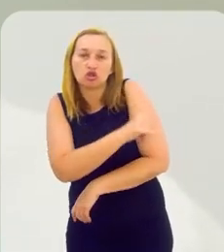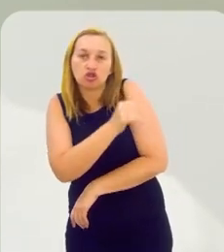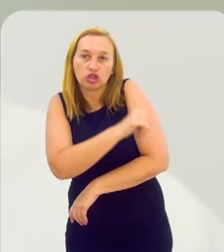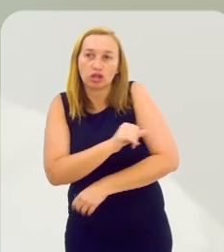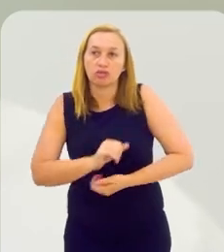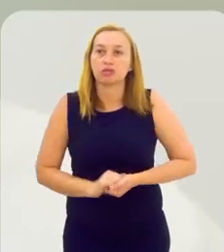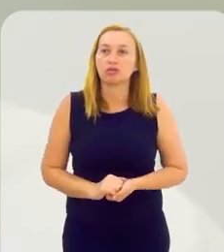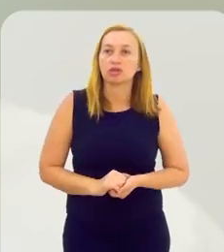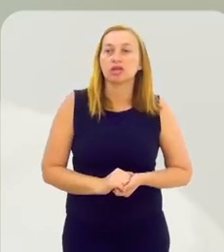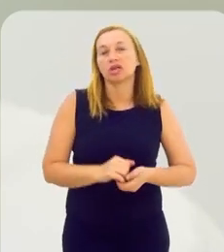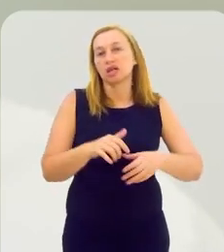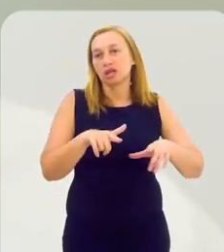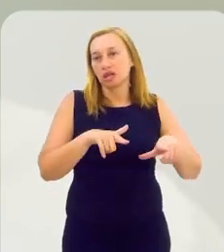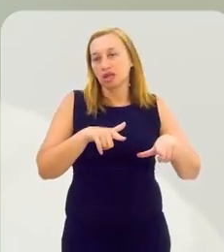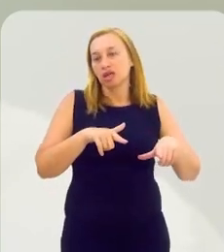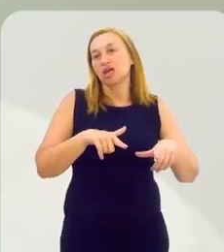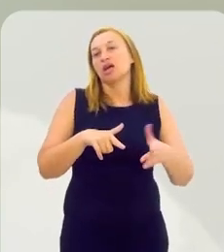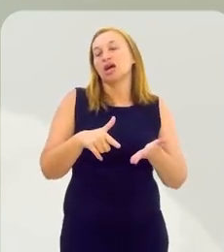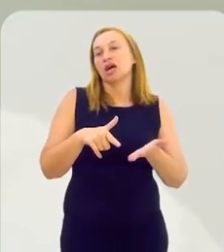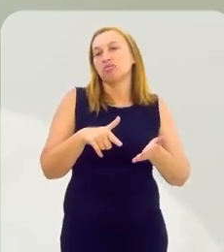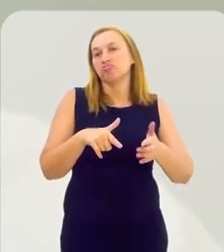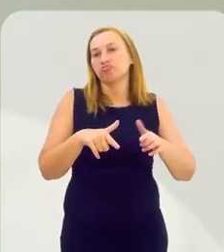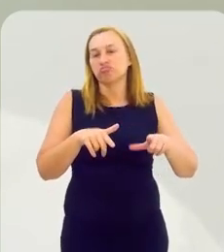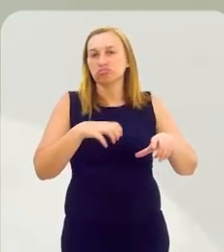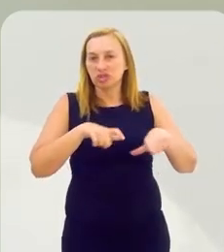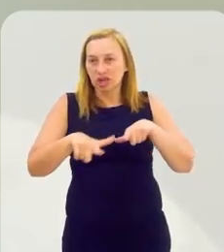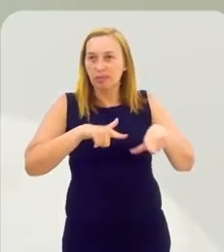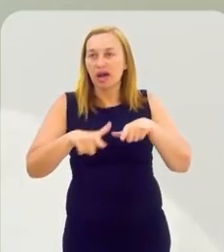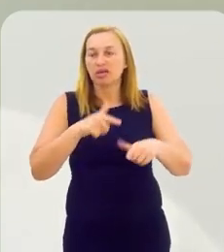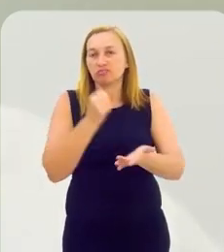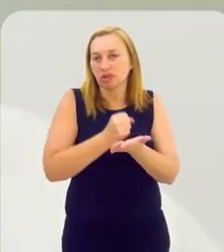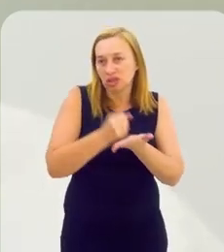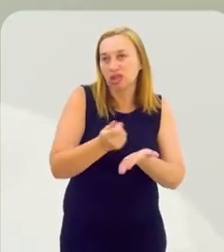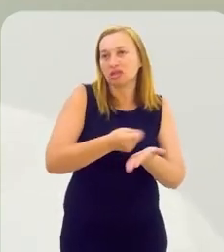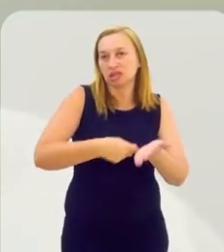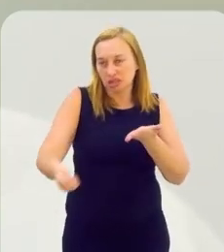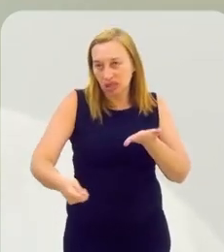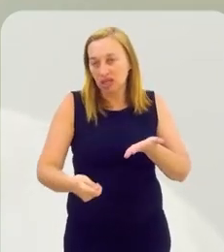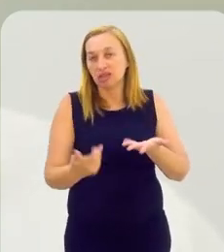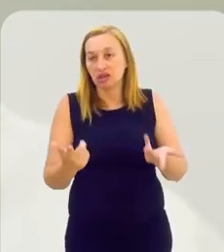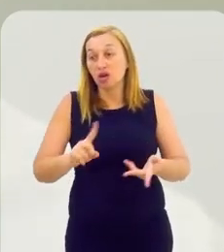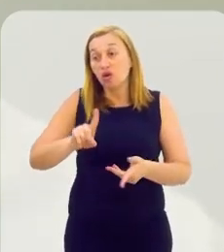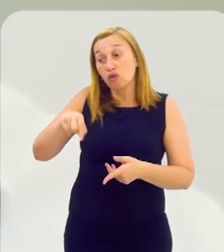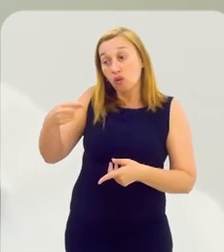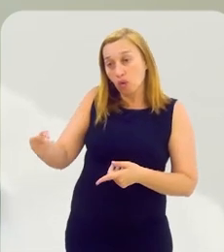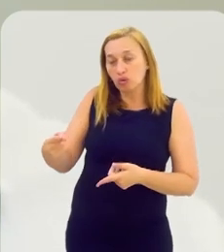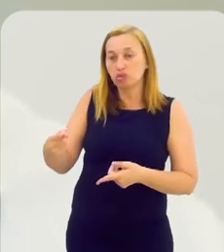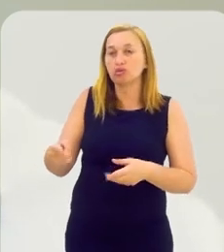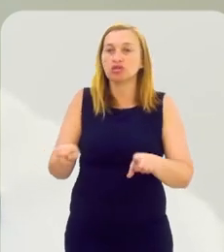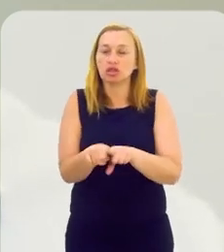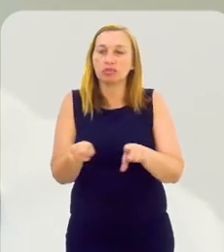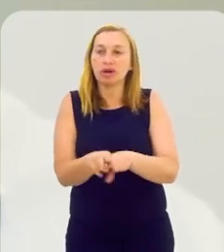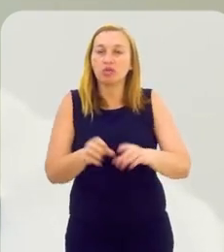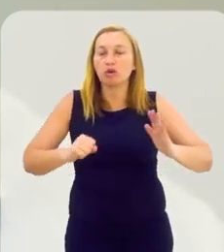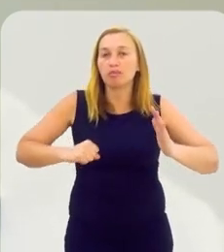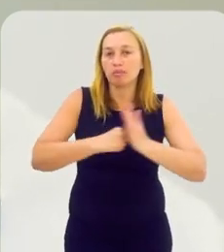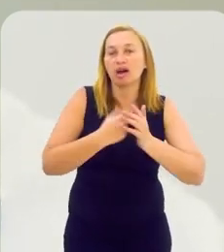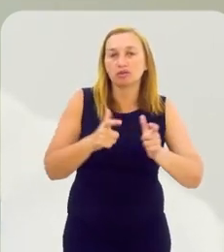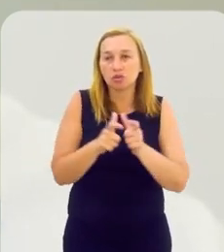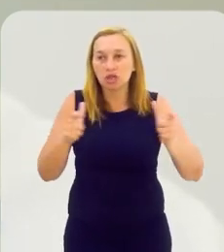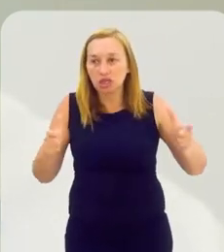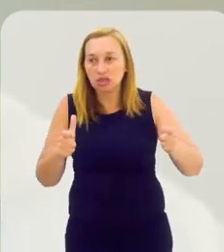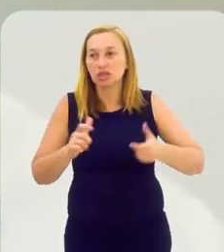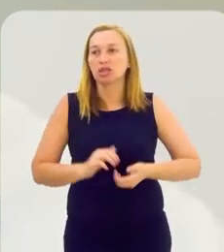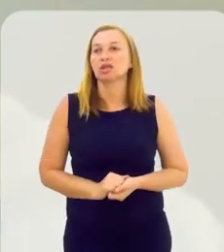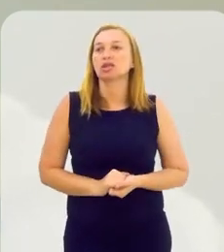Janeiro, com isso é emprego formal, carteira assinada, tá? Fora tantos outros indiretos que naturalmente são gerados. Então, realmente tem esse impacto muito grande,